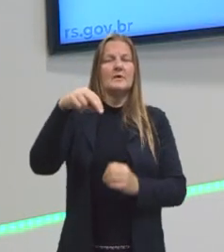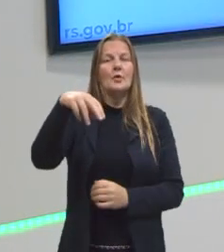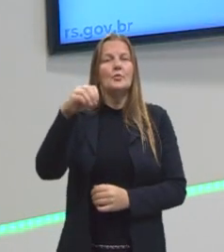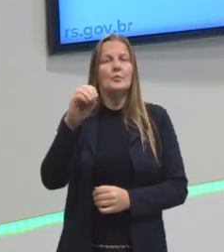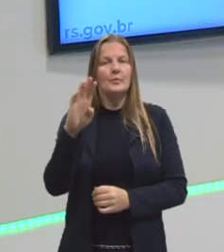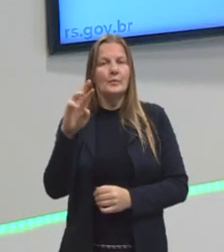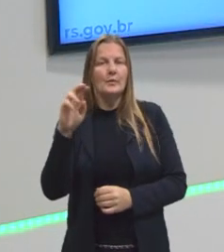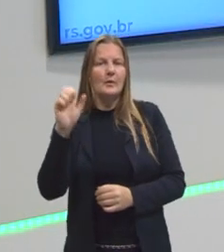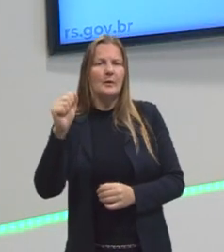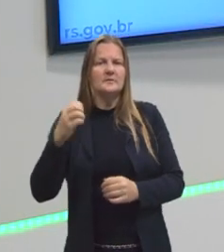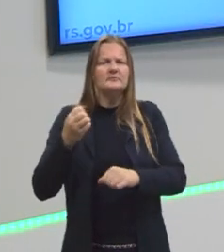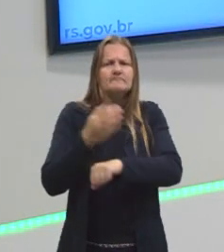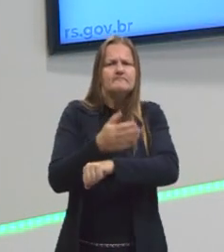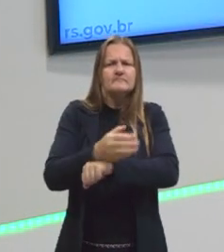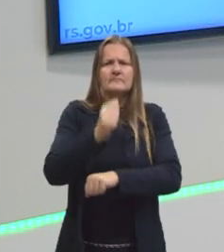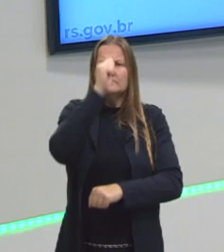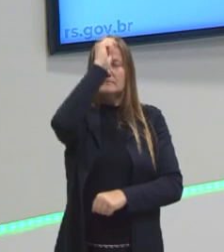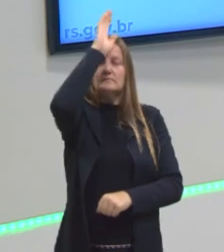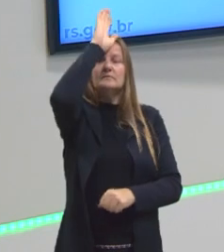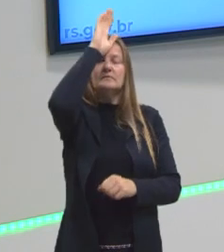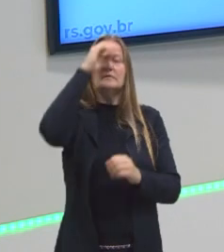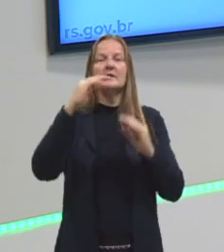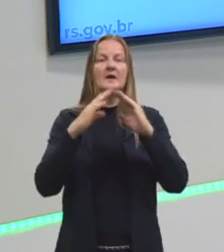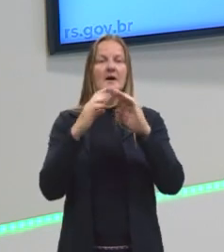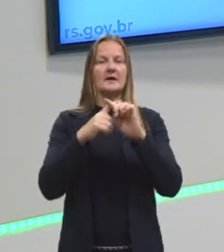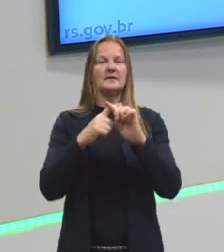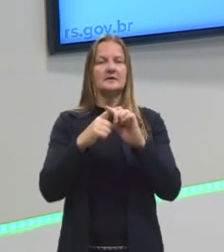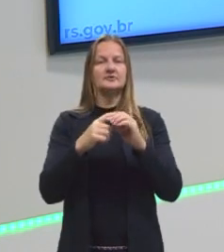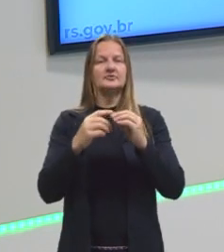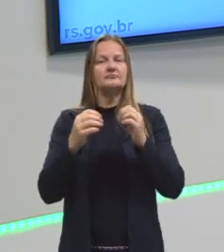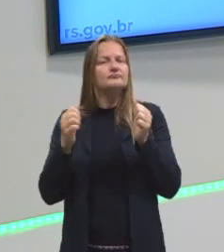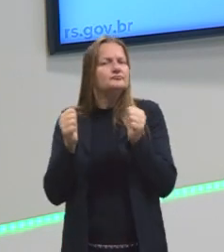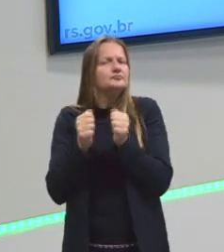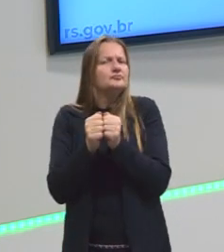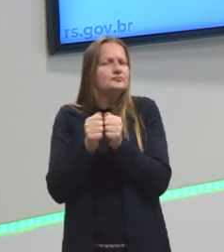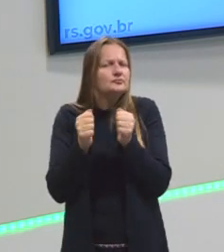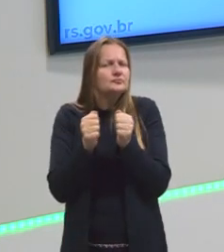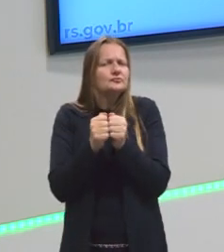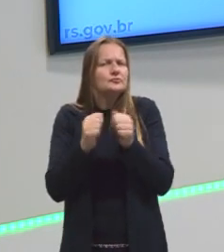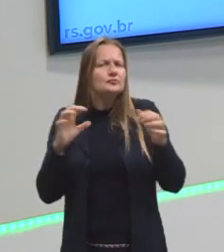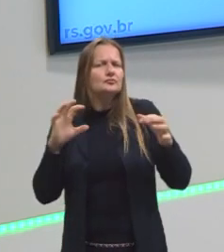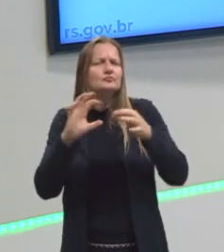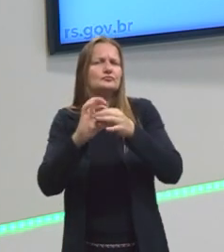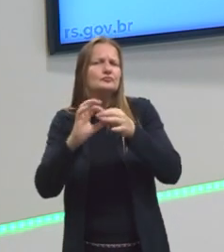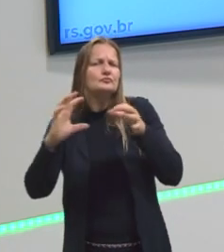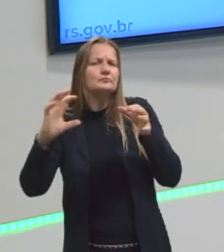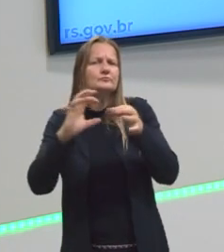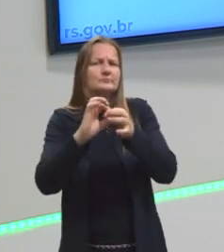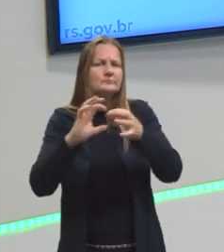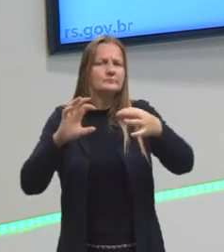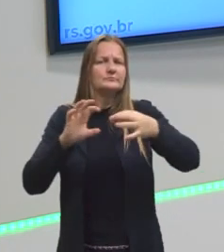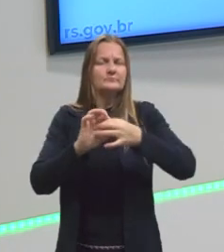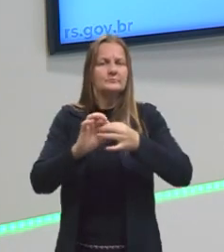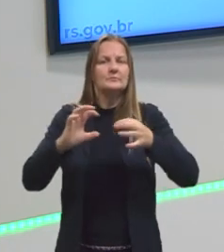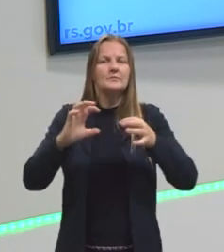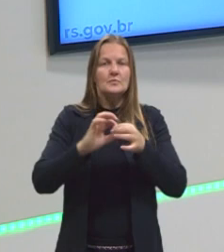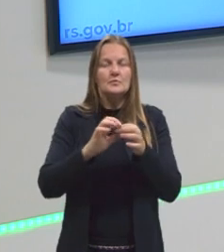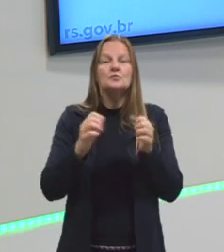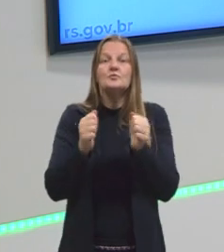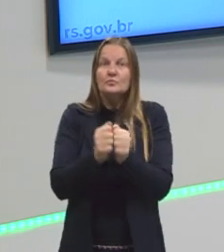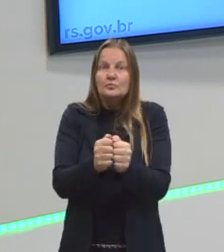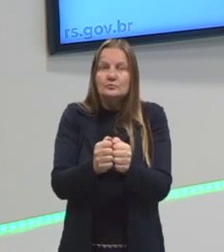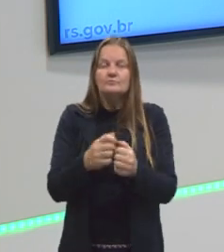invadindo a o império romano a igreja vai ser muito simpática eles e vai com eles